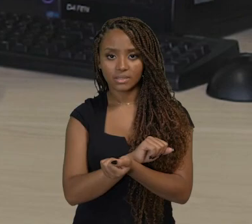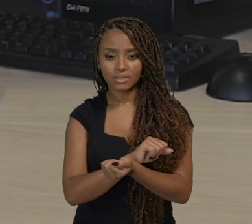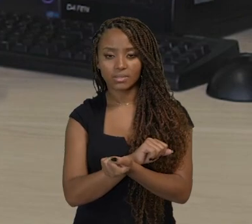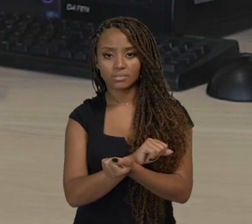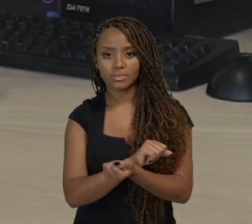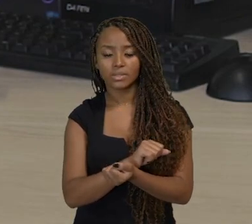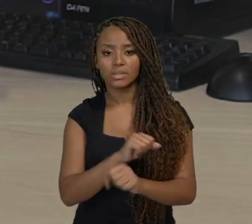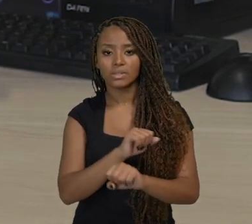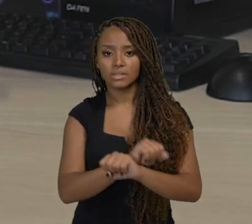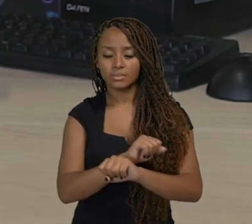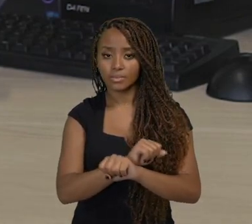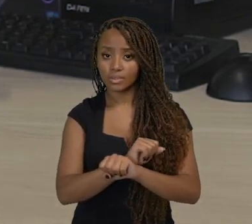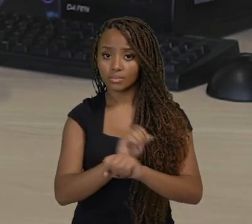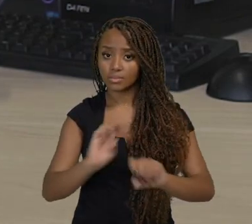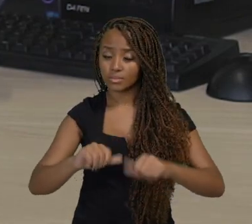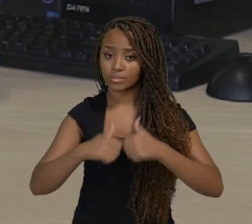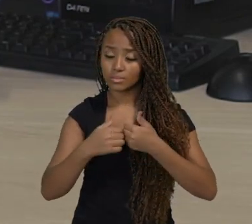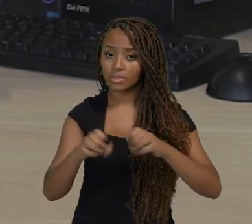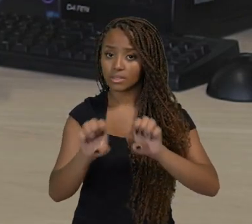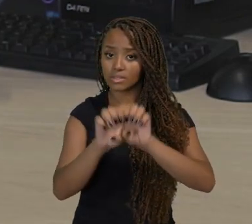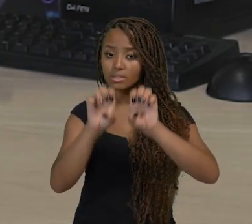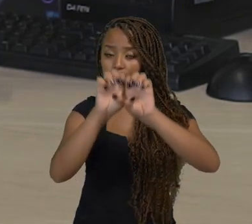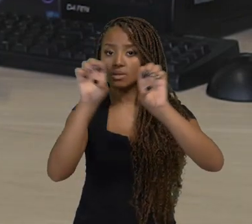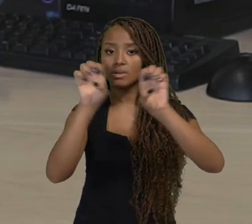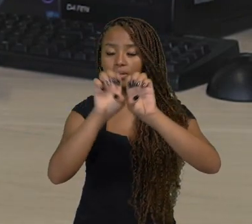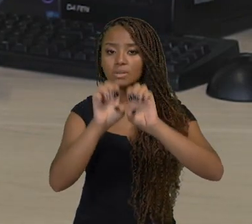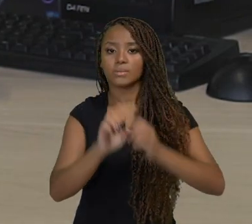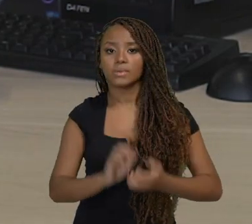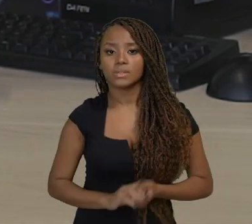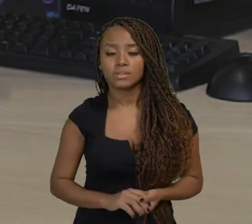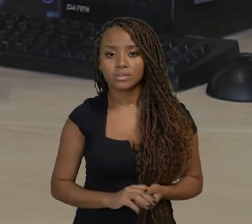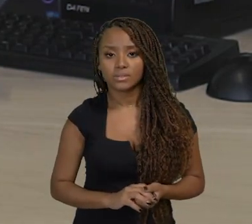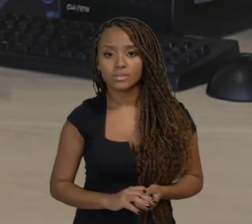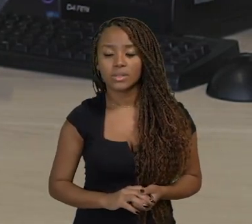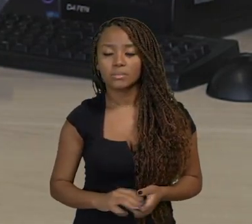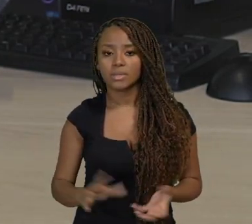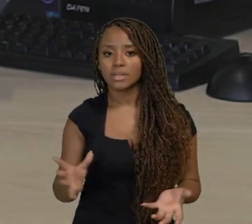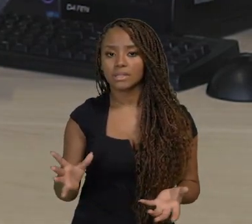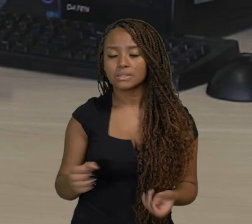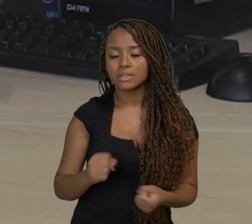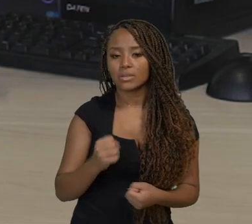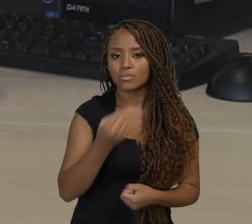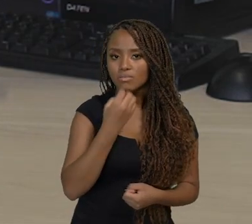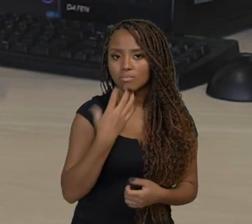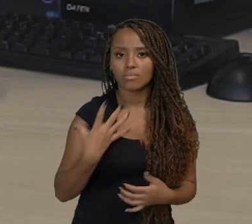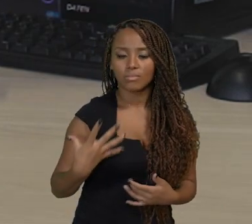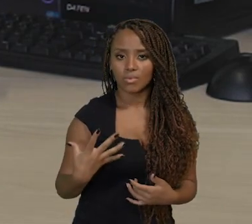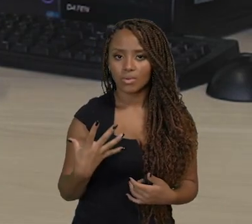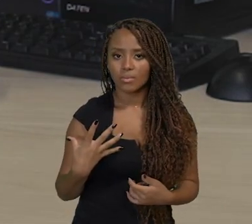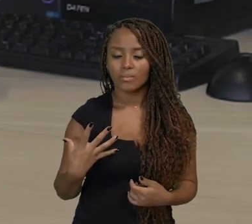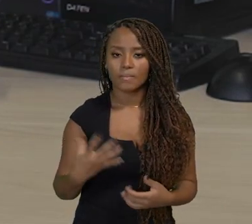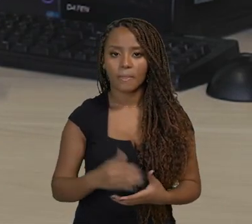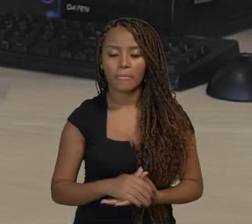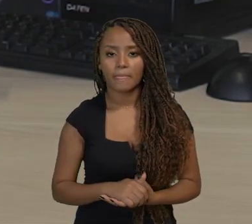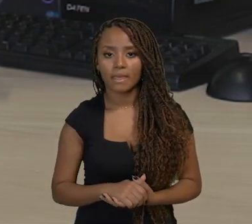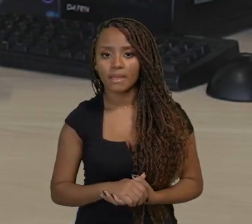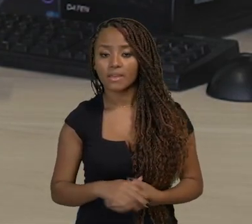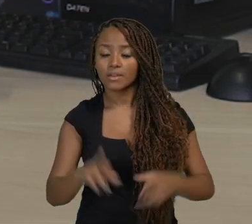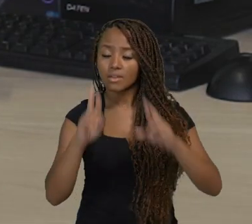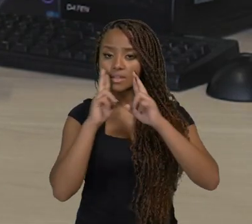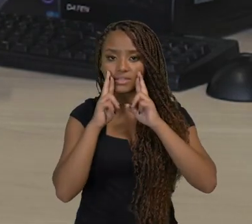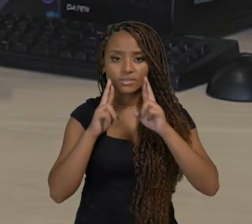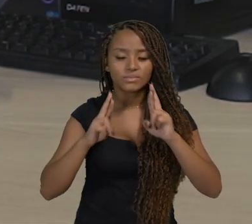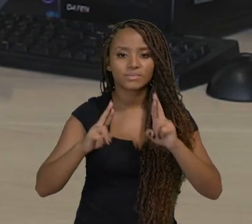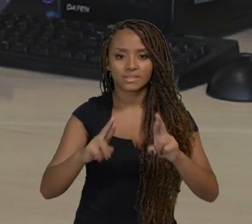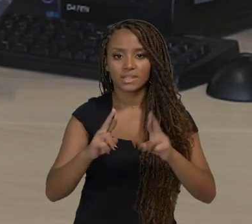melhor, né, estrutura para que isso se concretize, né, da melhor maneira que possamos dimensionar, né,